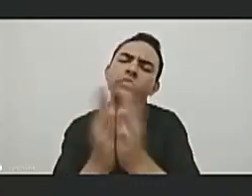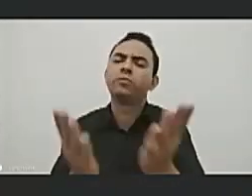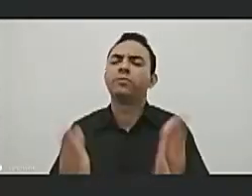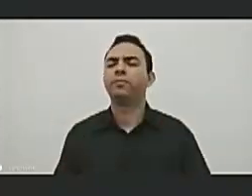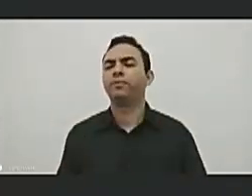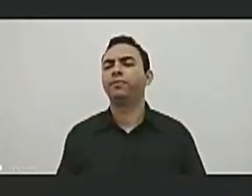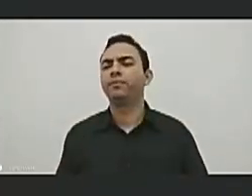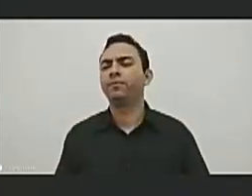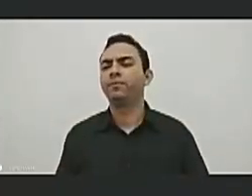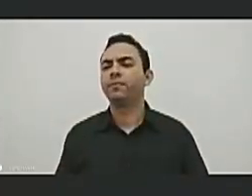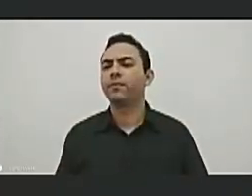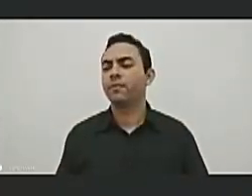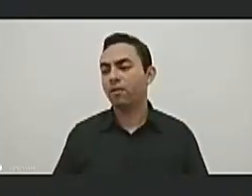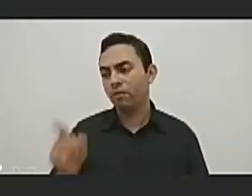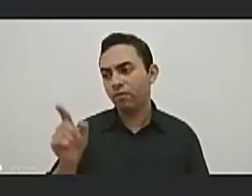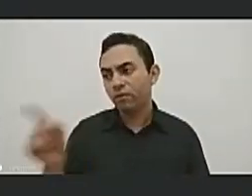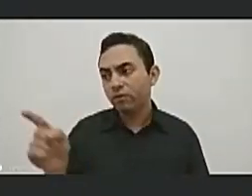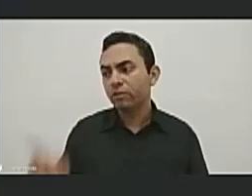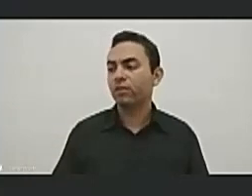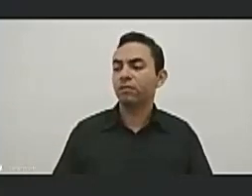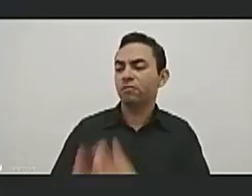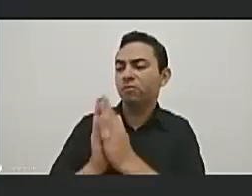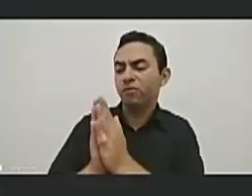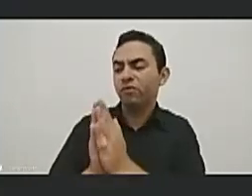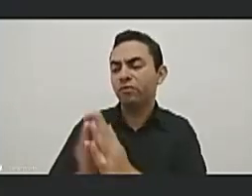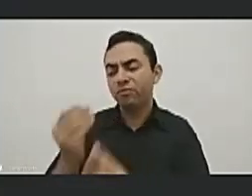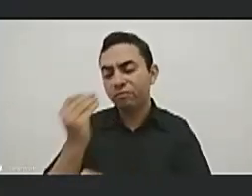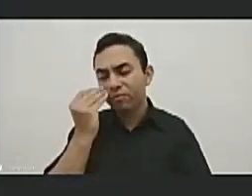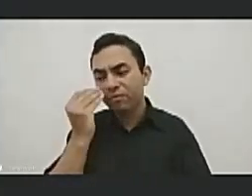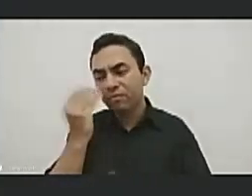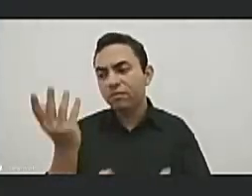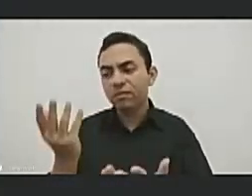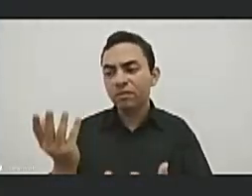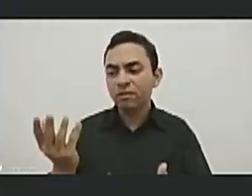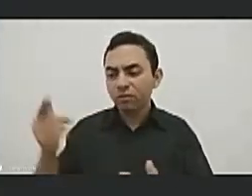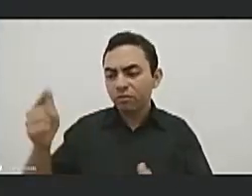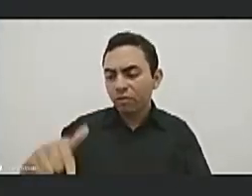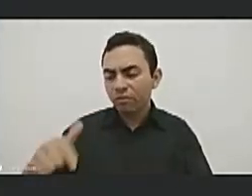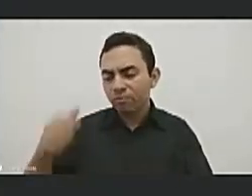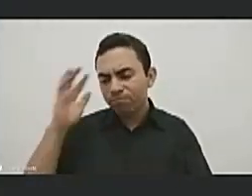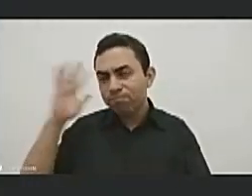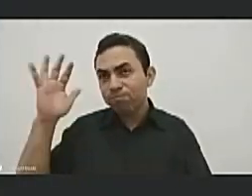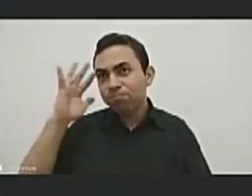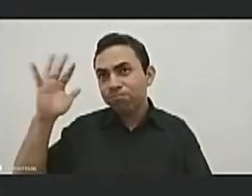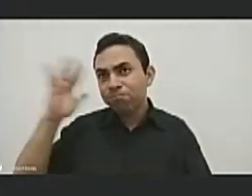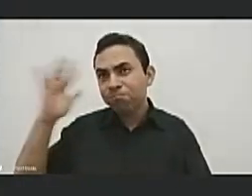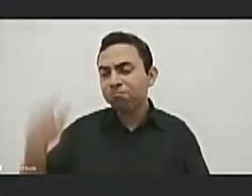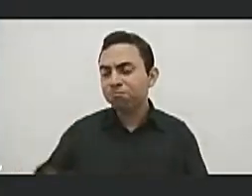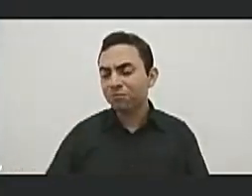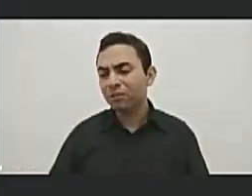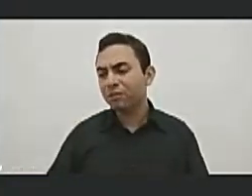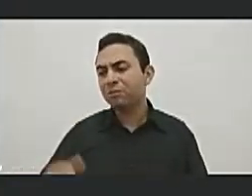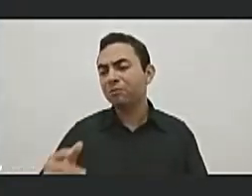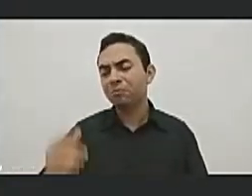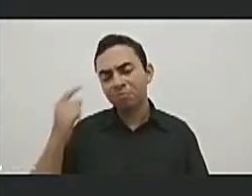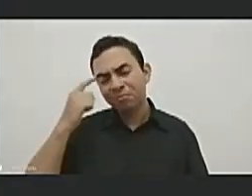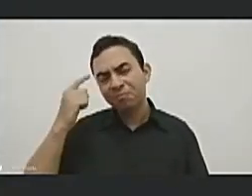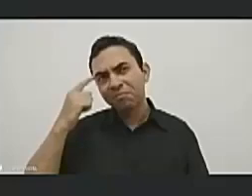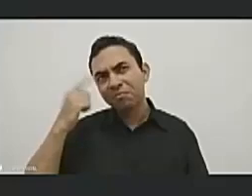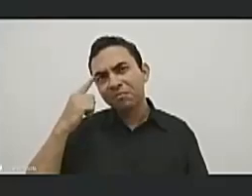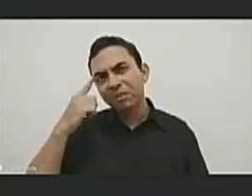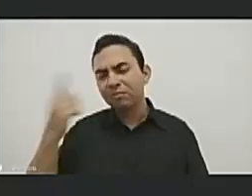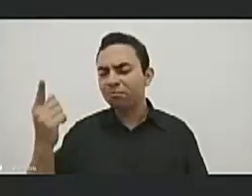né reveja a situação e faça o que você achar